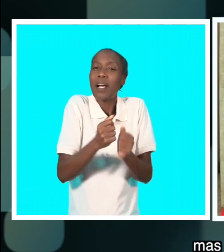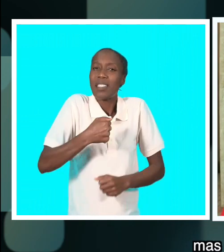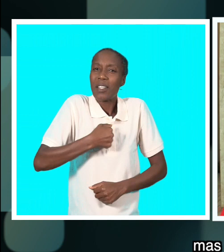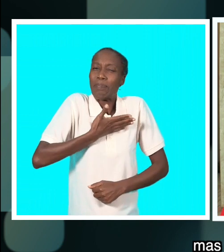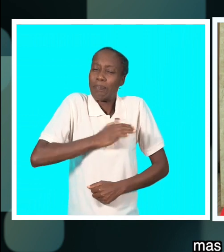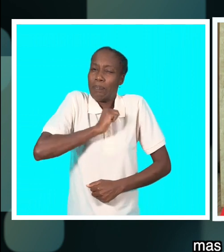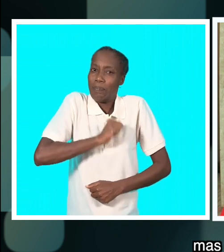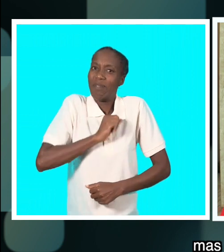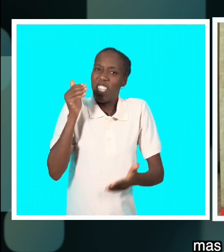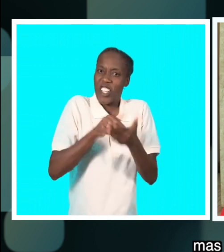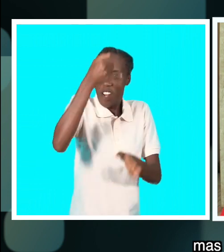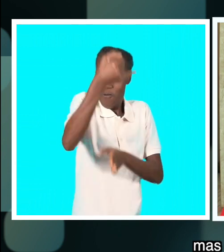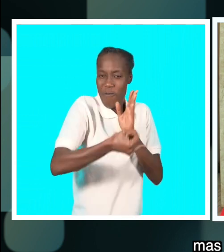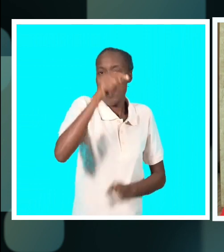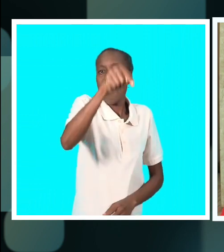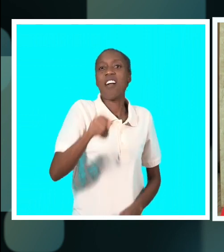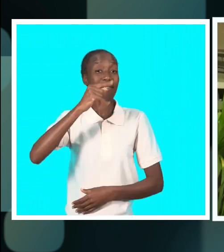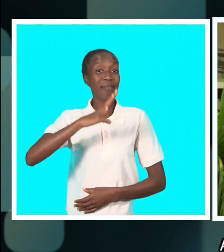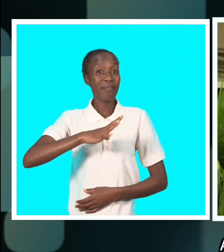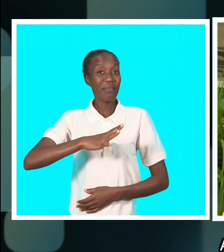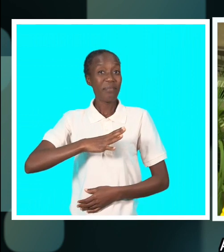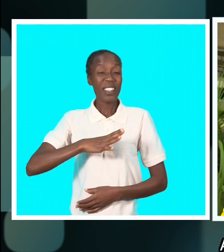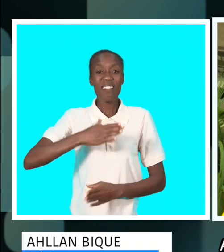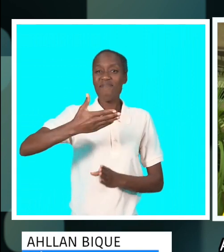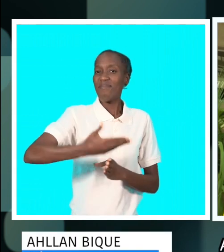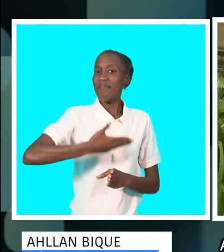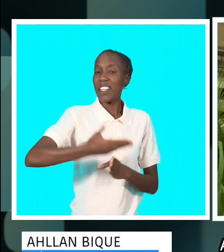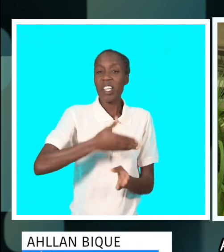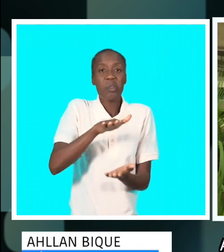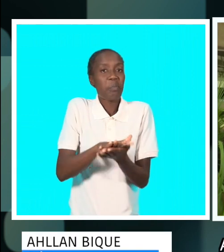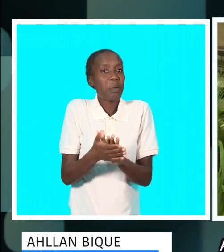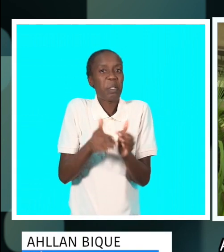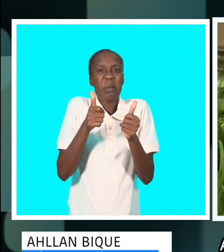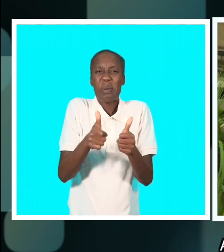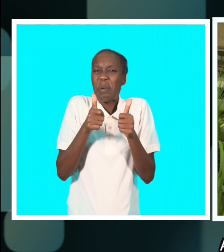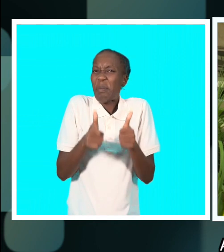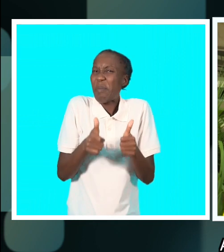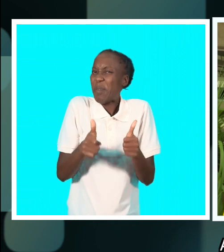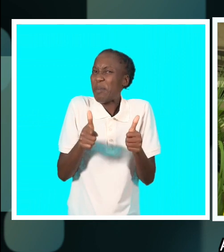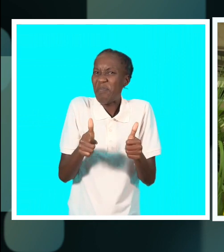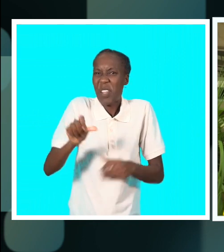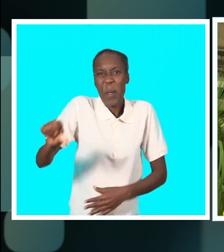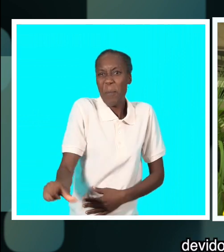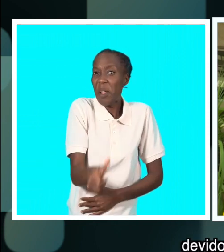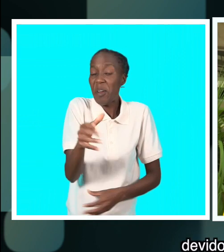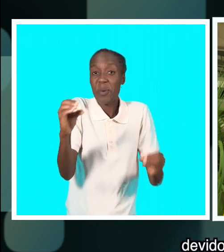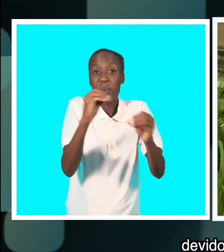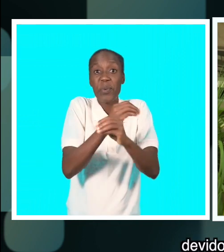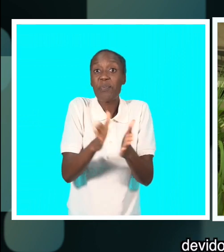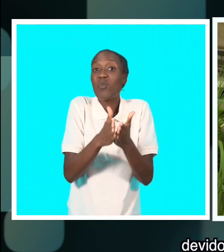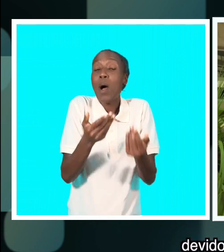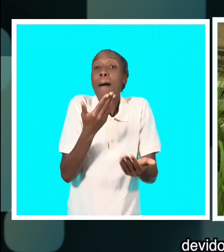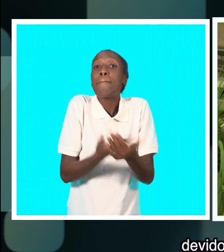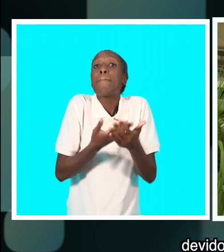darei no máximo para chegar até a final. A preparação para o treino não foi das melhores, devido